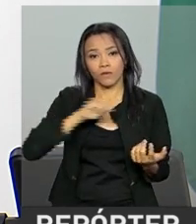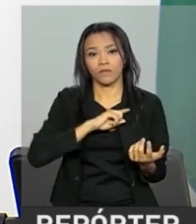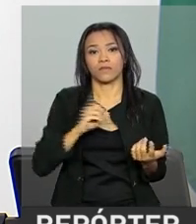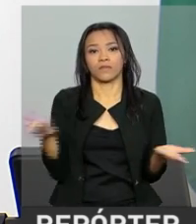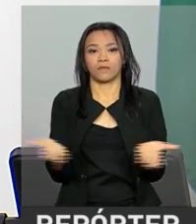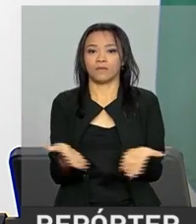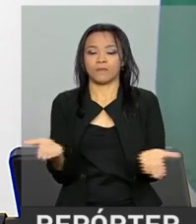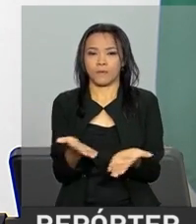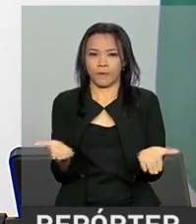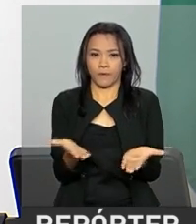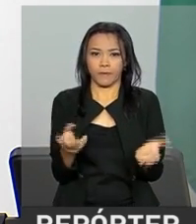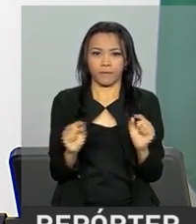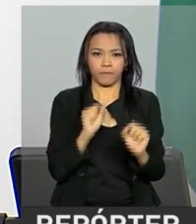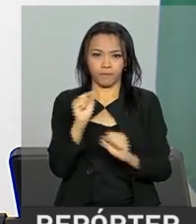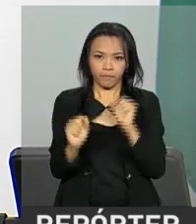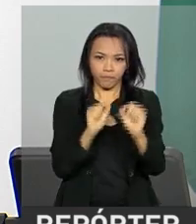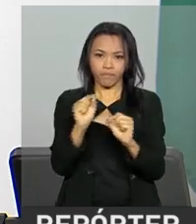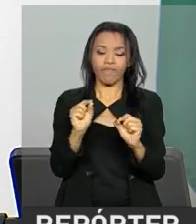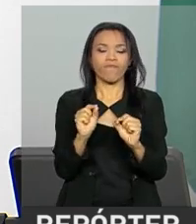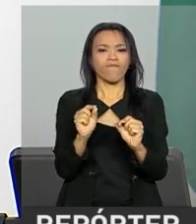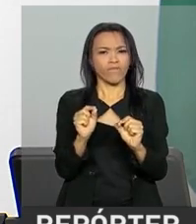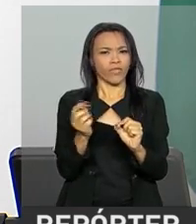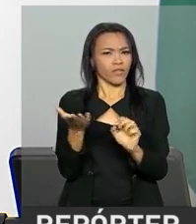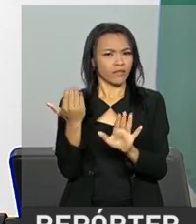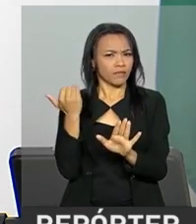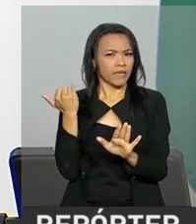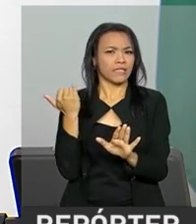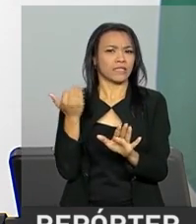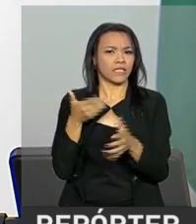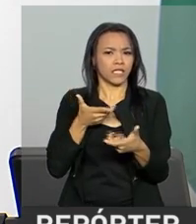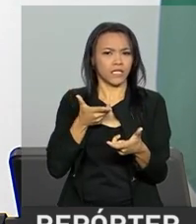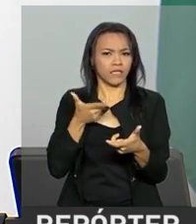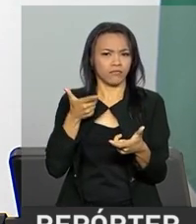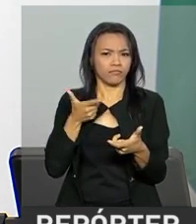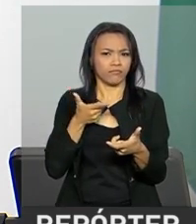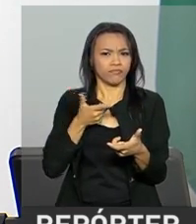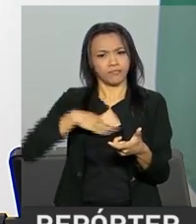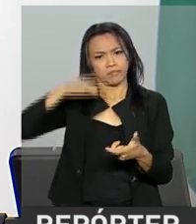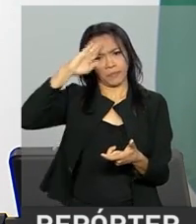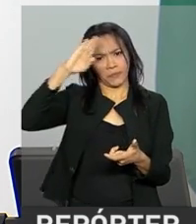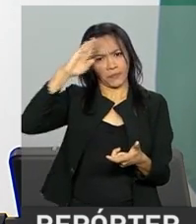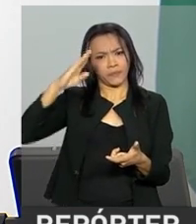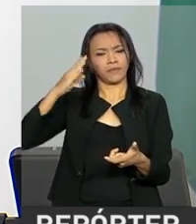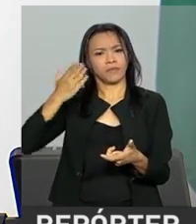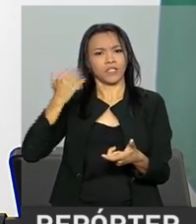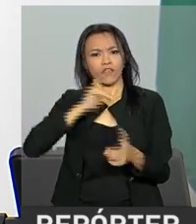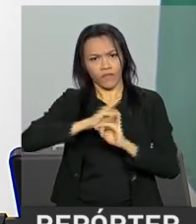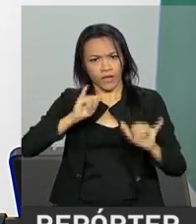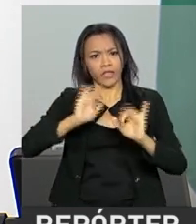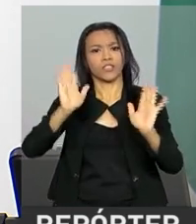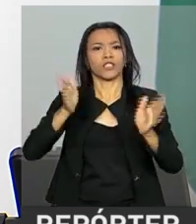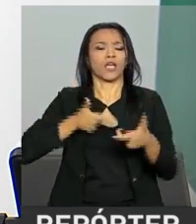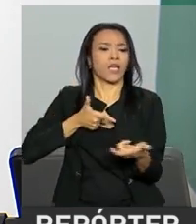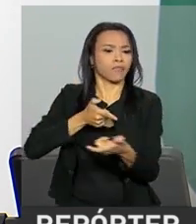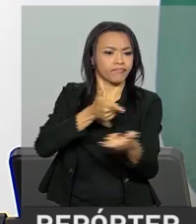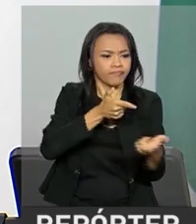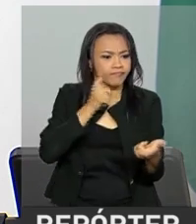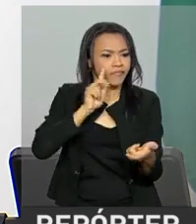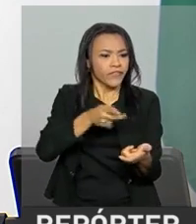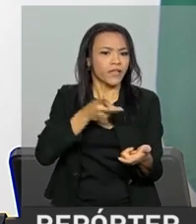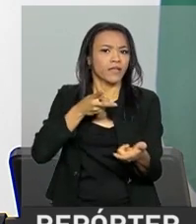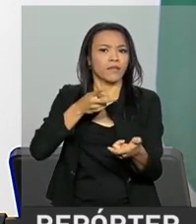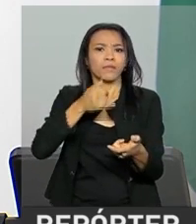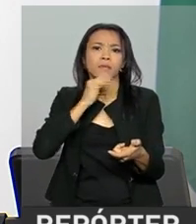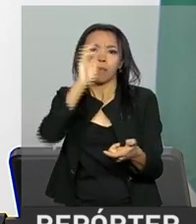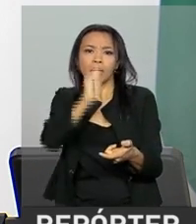agora transformando aquelas operações de fronteira, que eu até articulei num dado período, que eram episódicas,